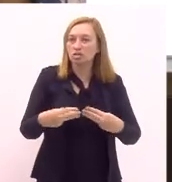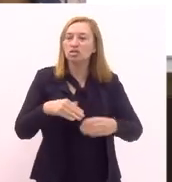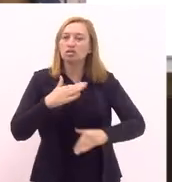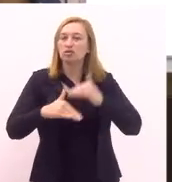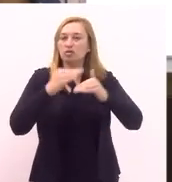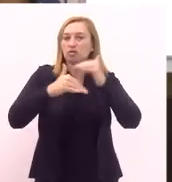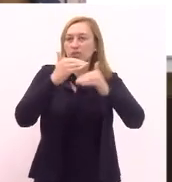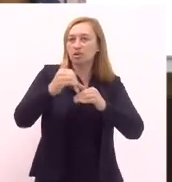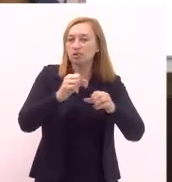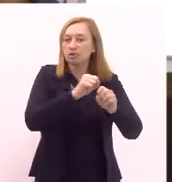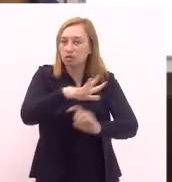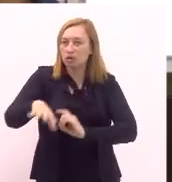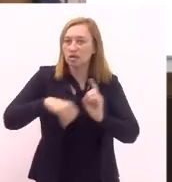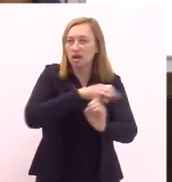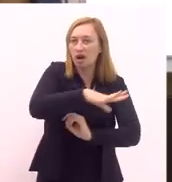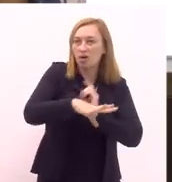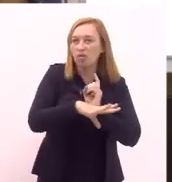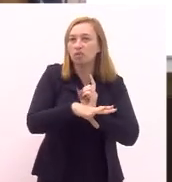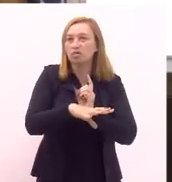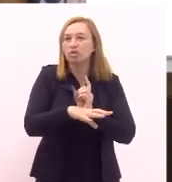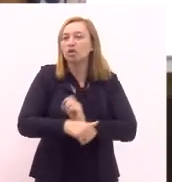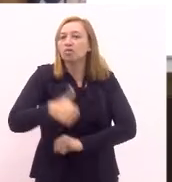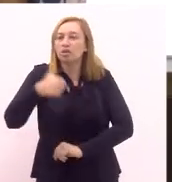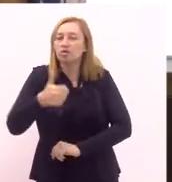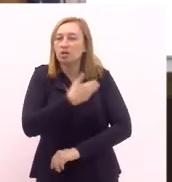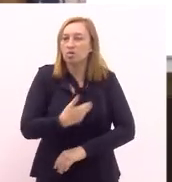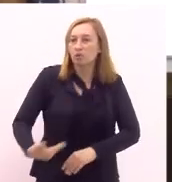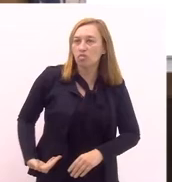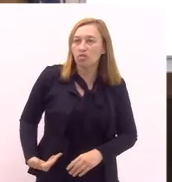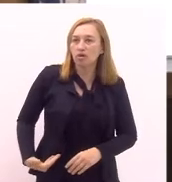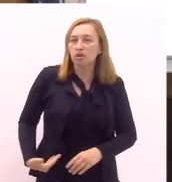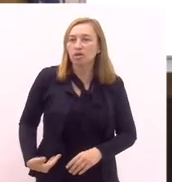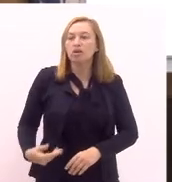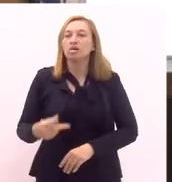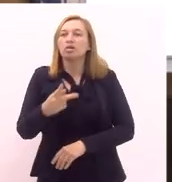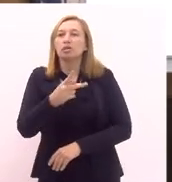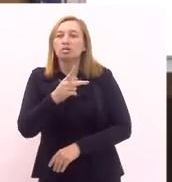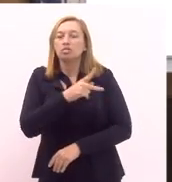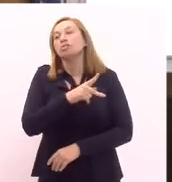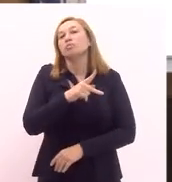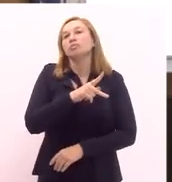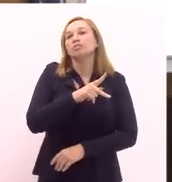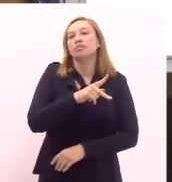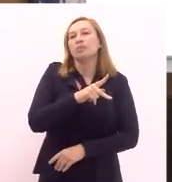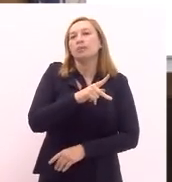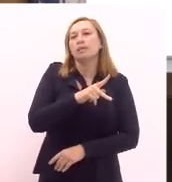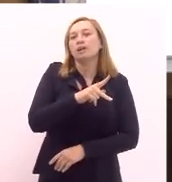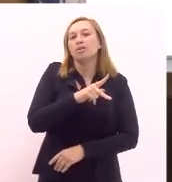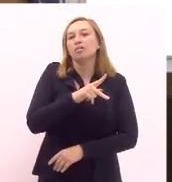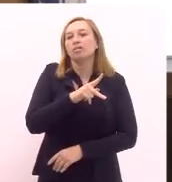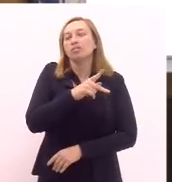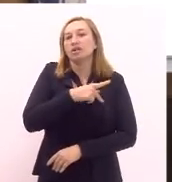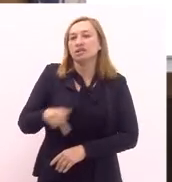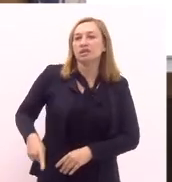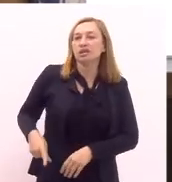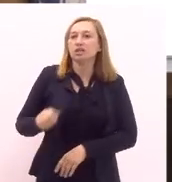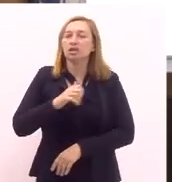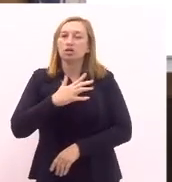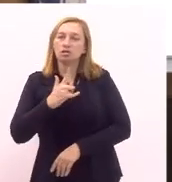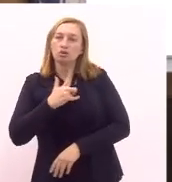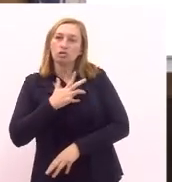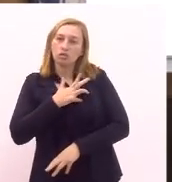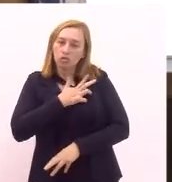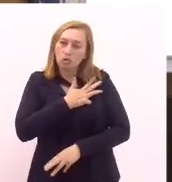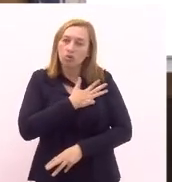Social do primeiro governo do então presidente Lula e Secretaria Estadual de assistência social e direitos humanos